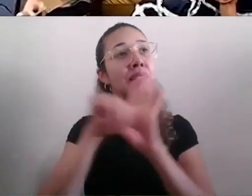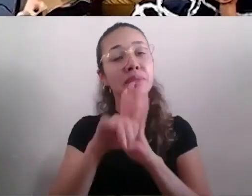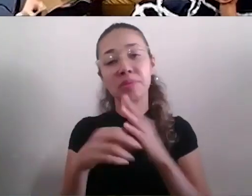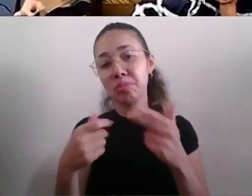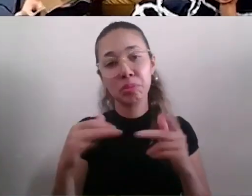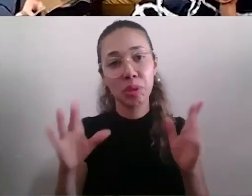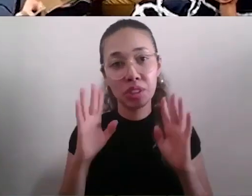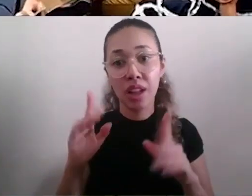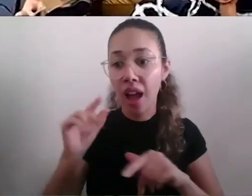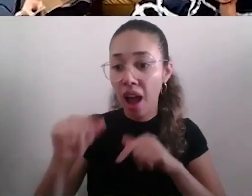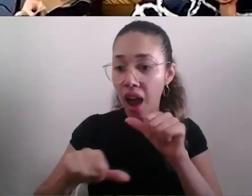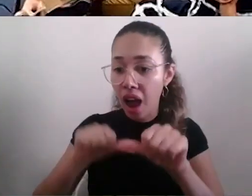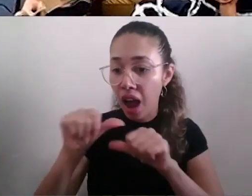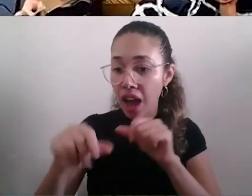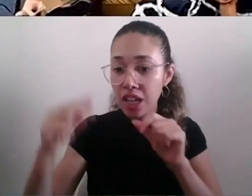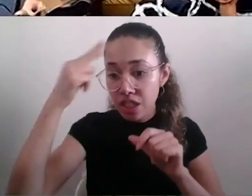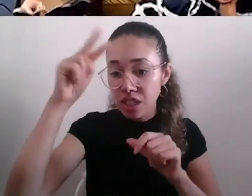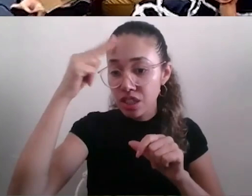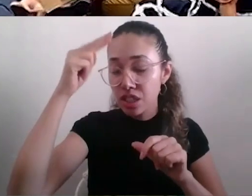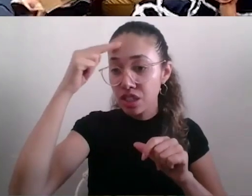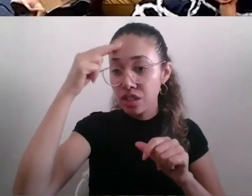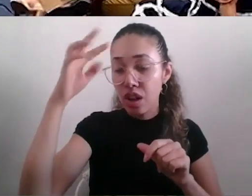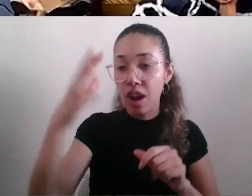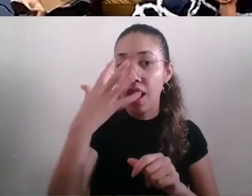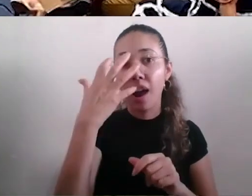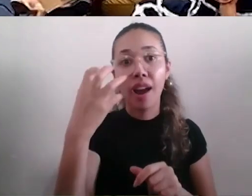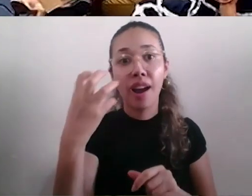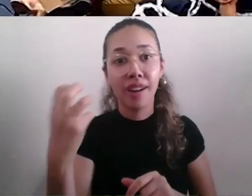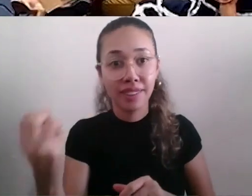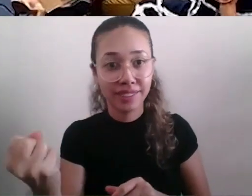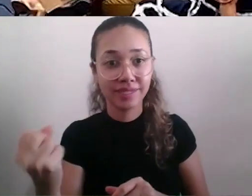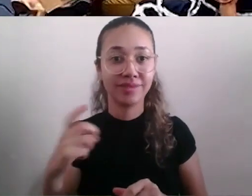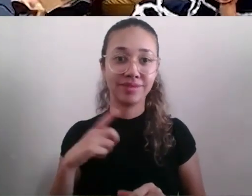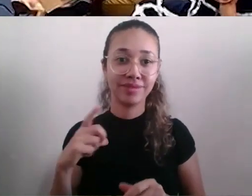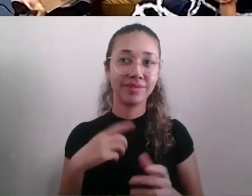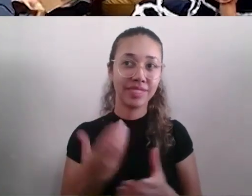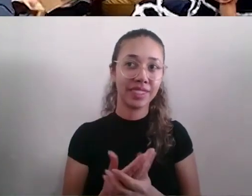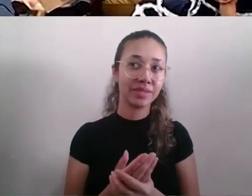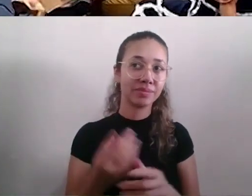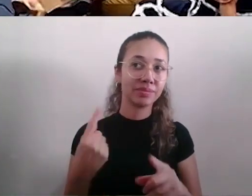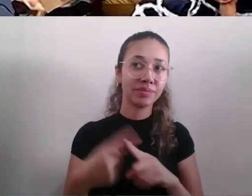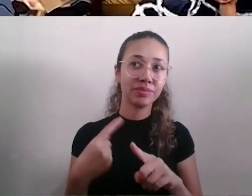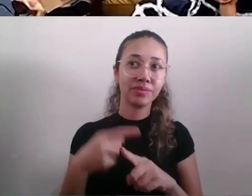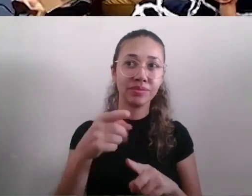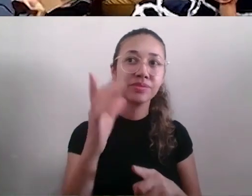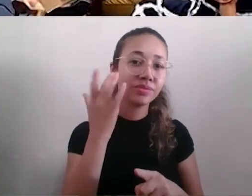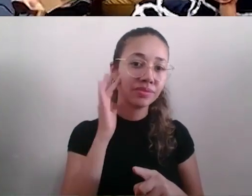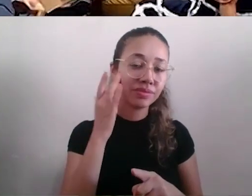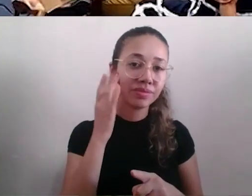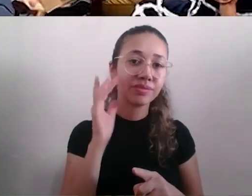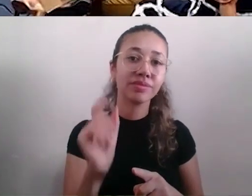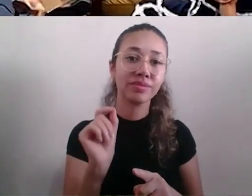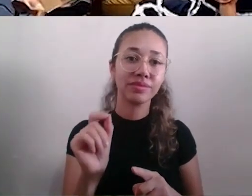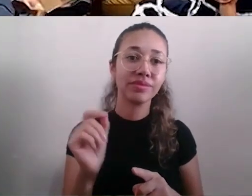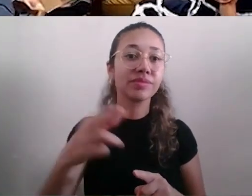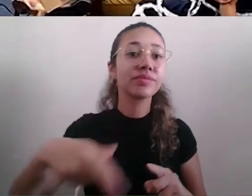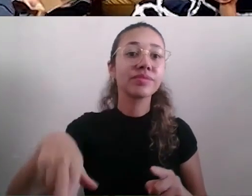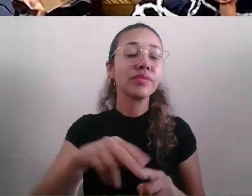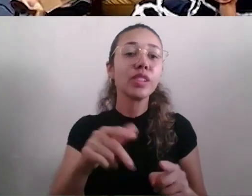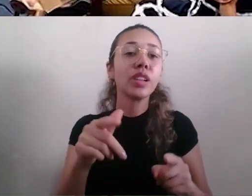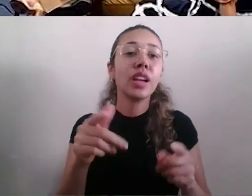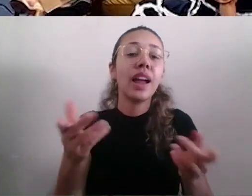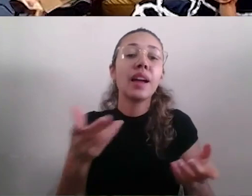sendo engolido por aquilo. Por que você acha que a gente não tem mais desse tipo